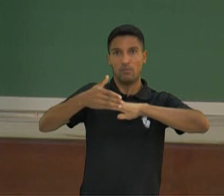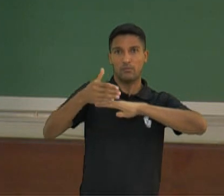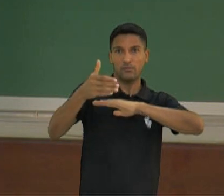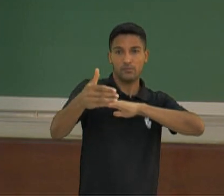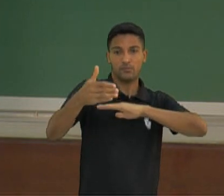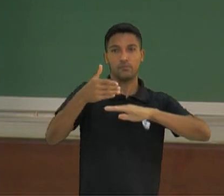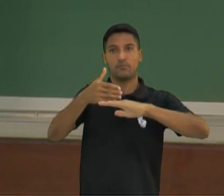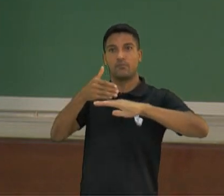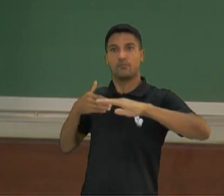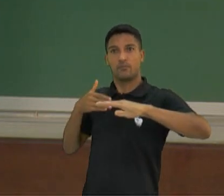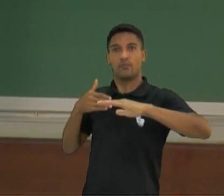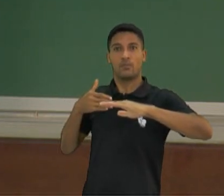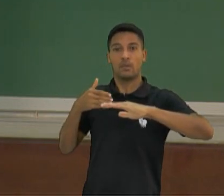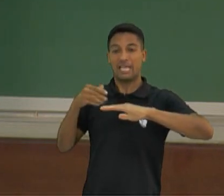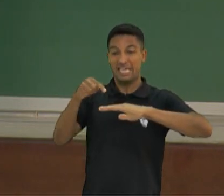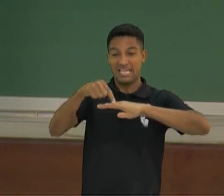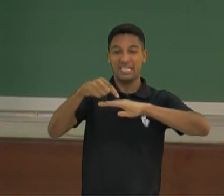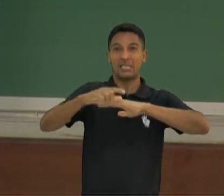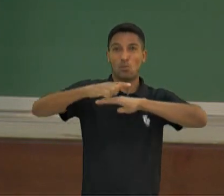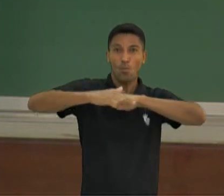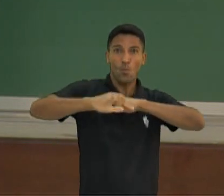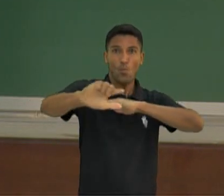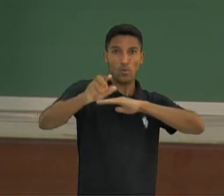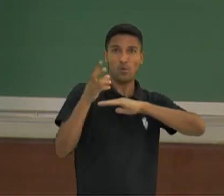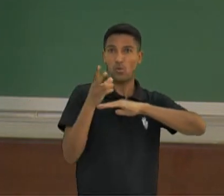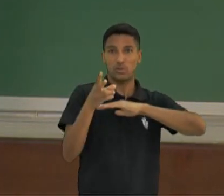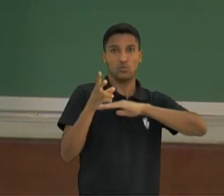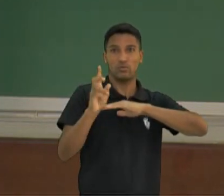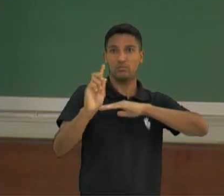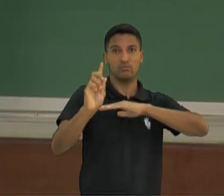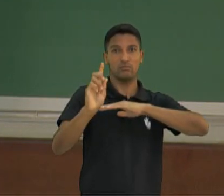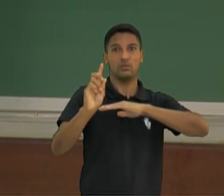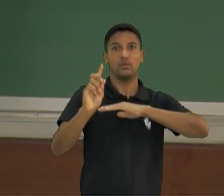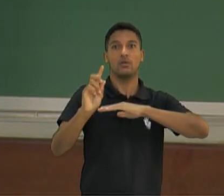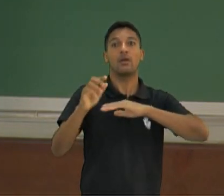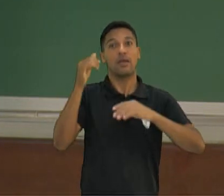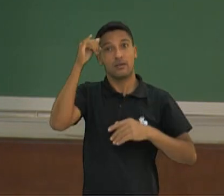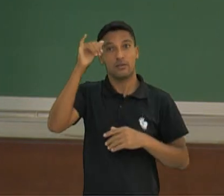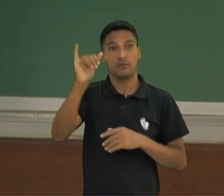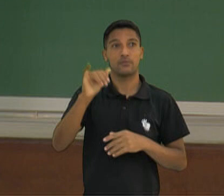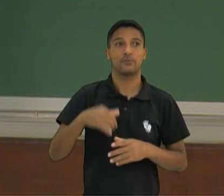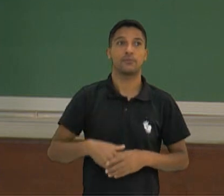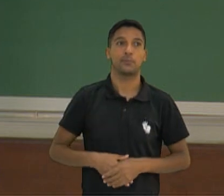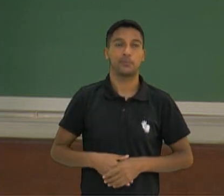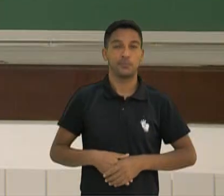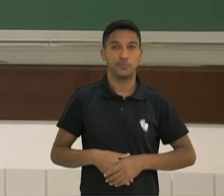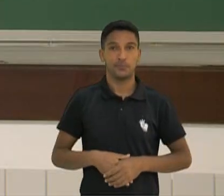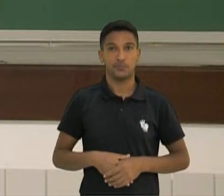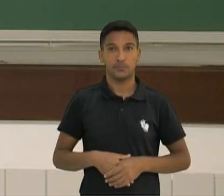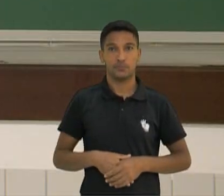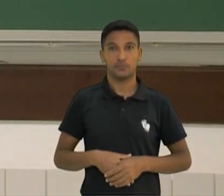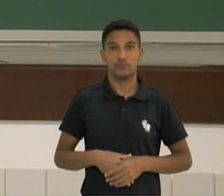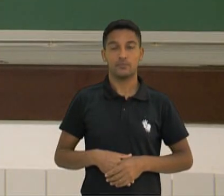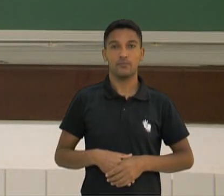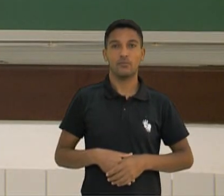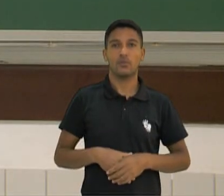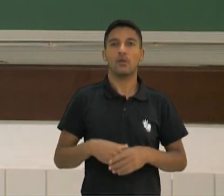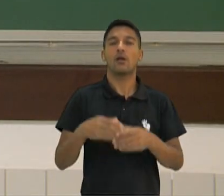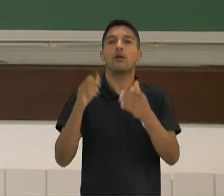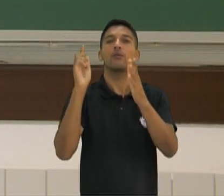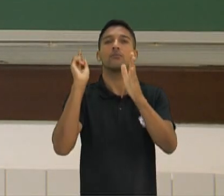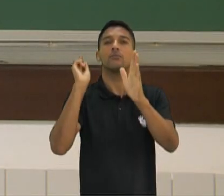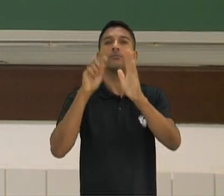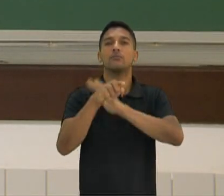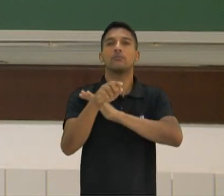mas sejam, digamos, neutralizados em sua expansão. Assim, para solidificar o que nós falamos aqui, vamos